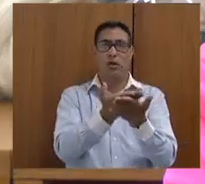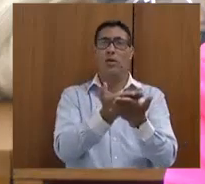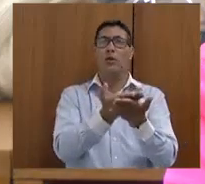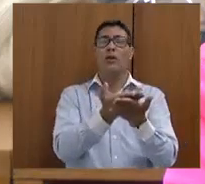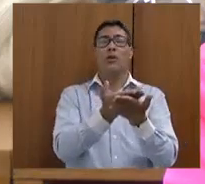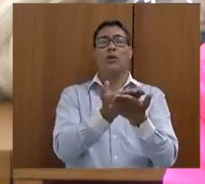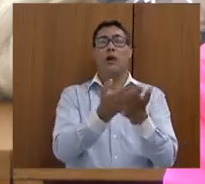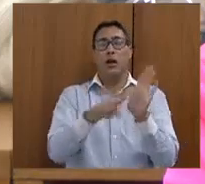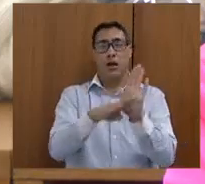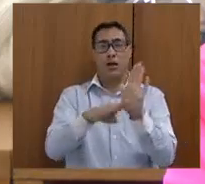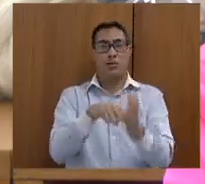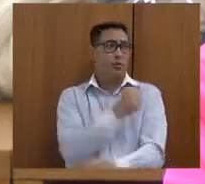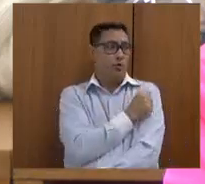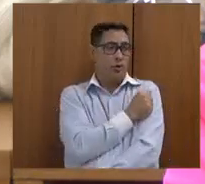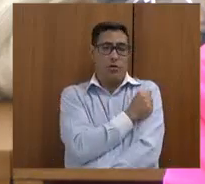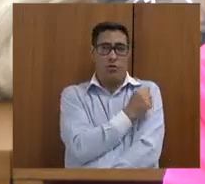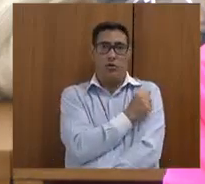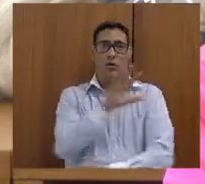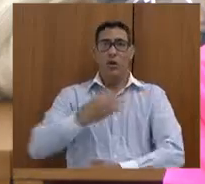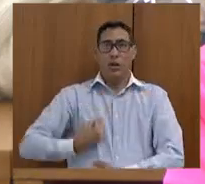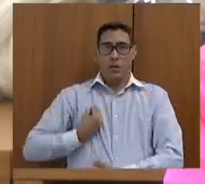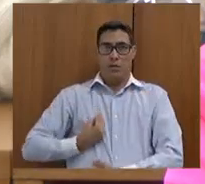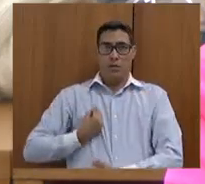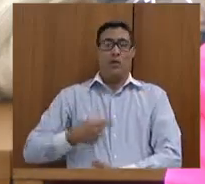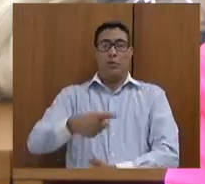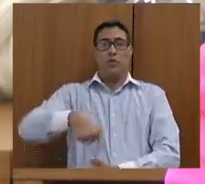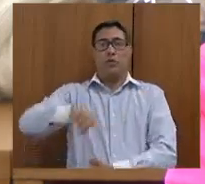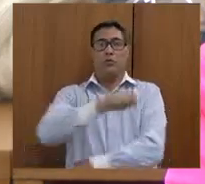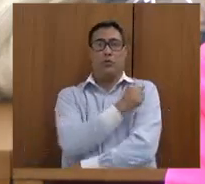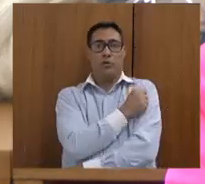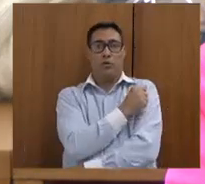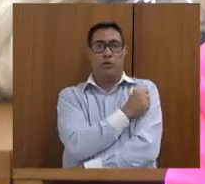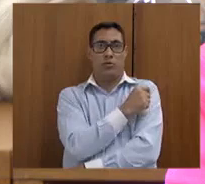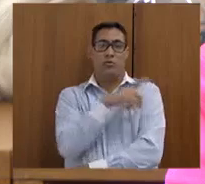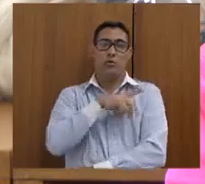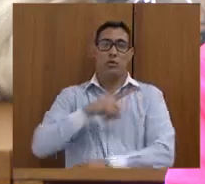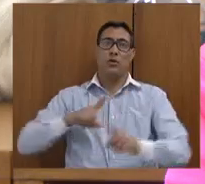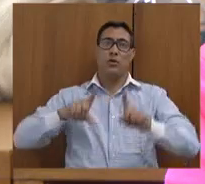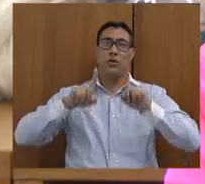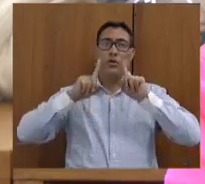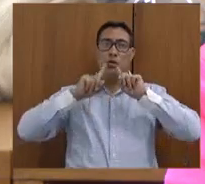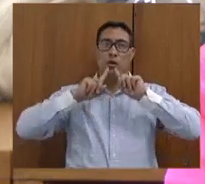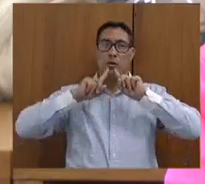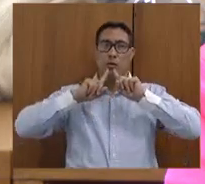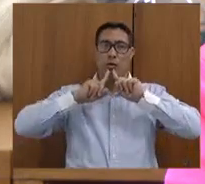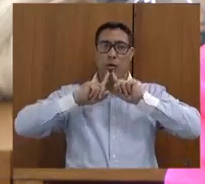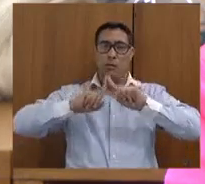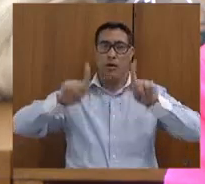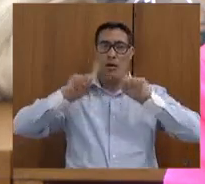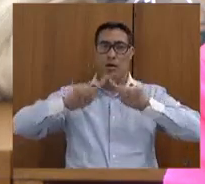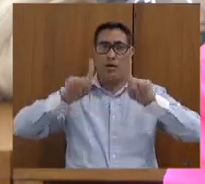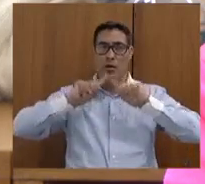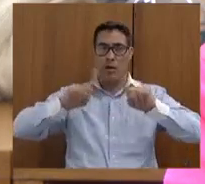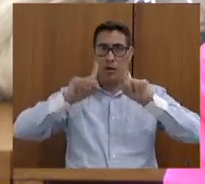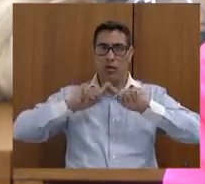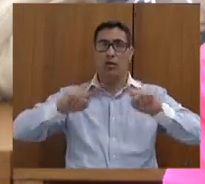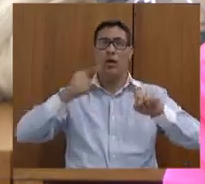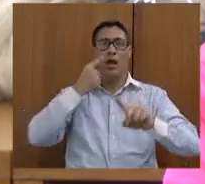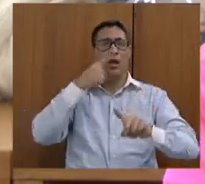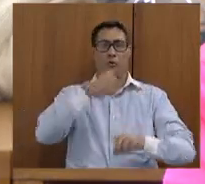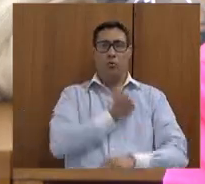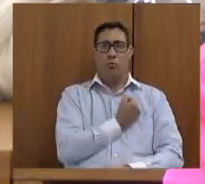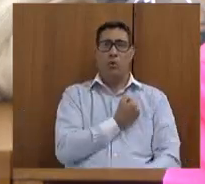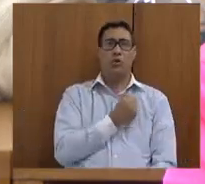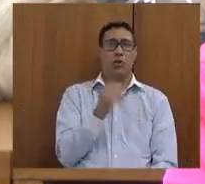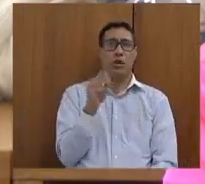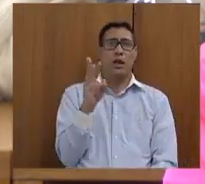aqui nas audiências que nós tivemos com a participação dos Estudantes tem uma reclamação recorrente quer dizer esse número de 3.000